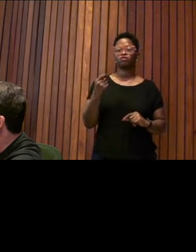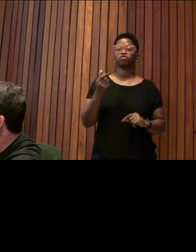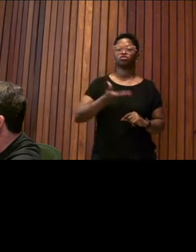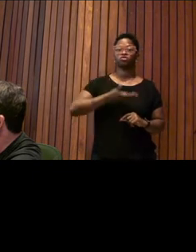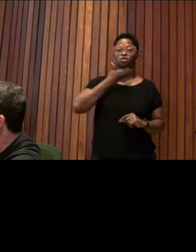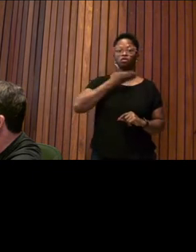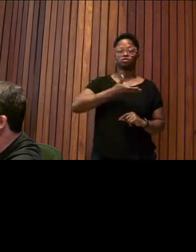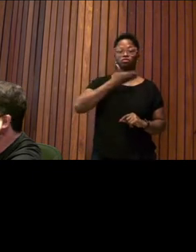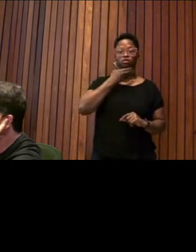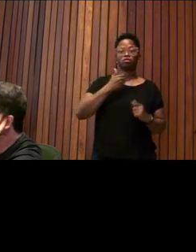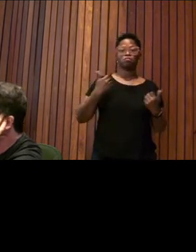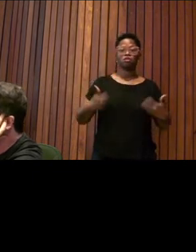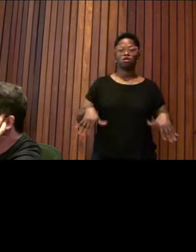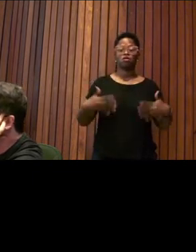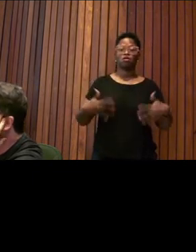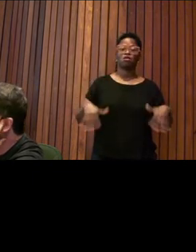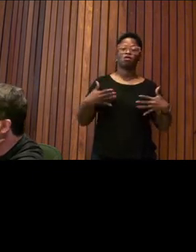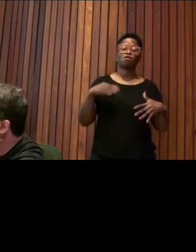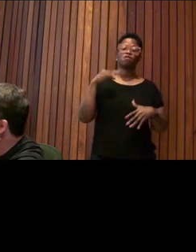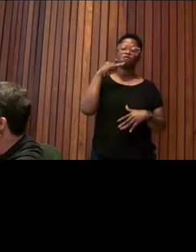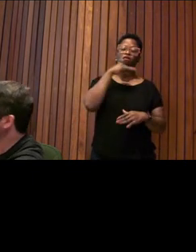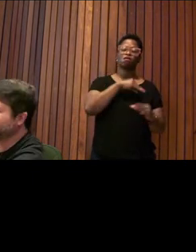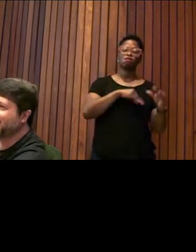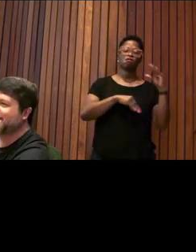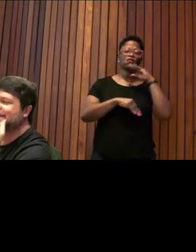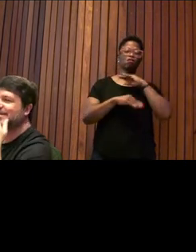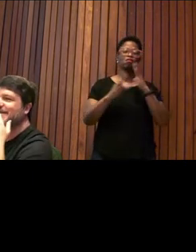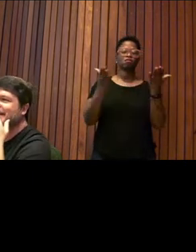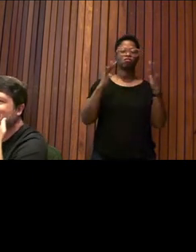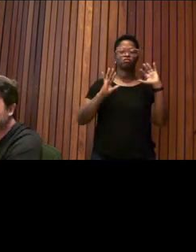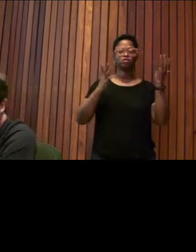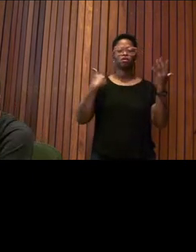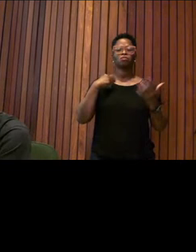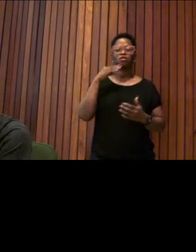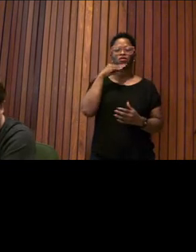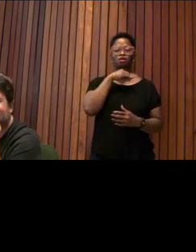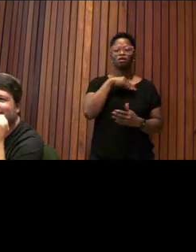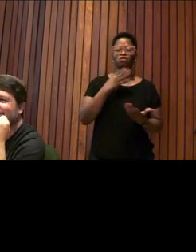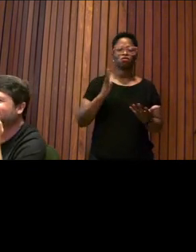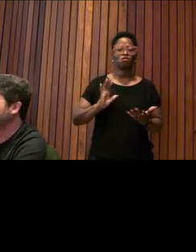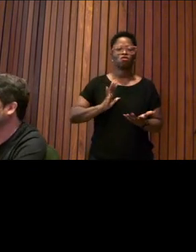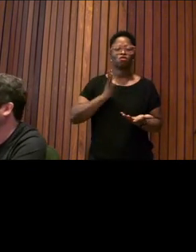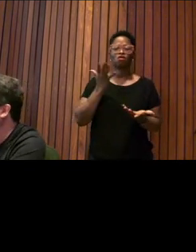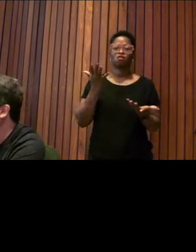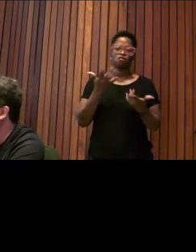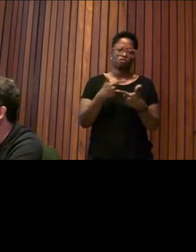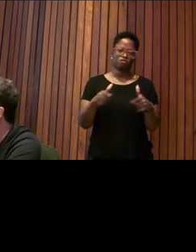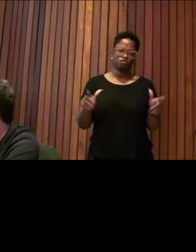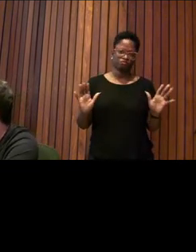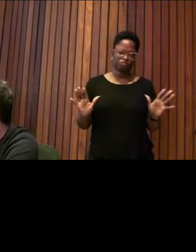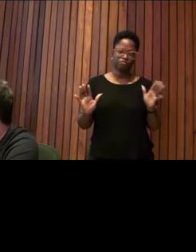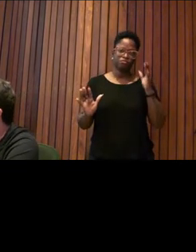dezembro, um calor absurdo naquele telhado. Mas um calor inacreditável.